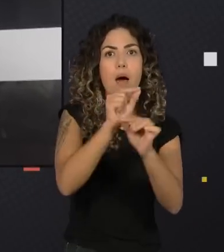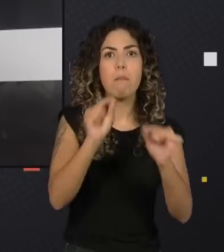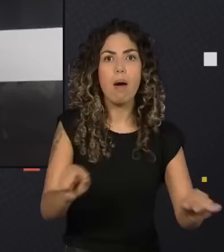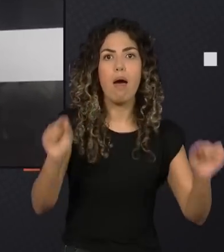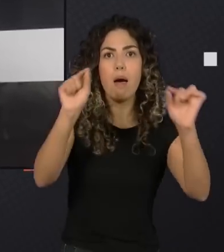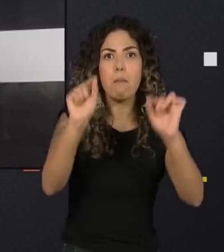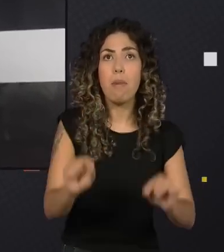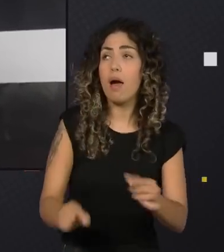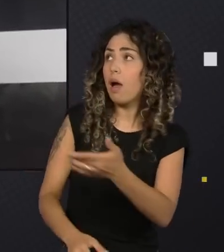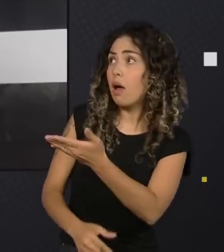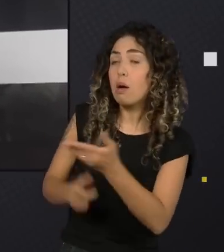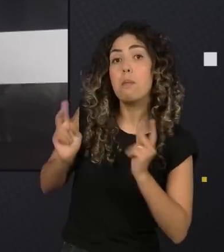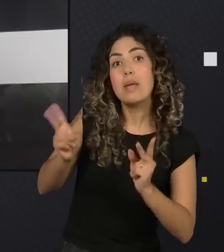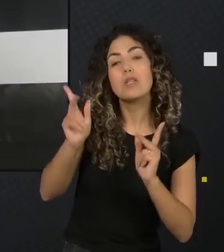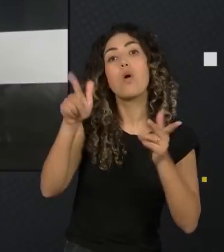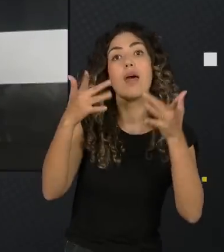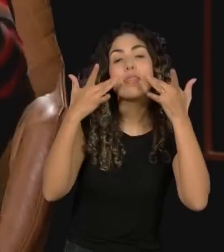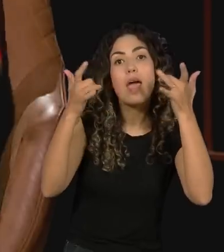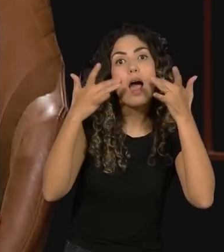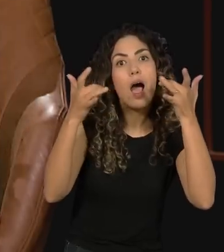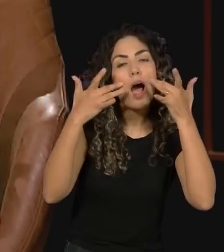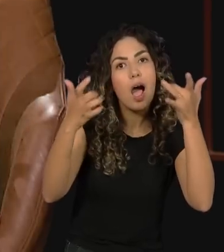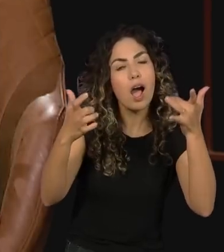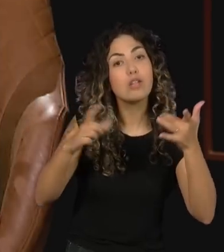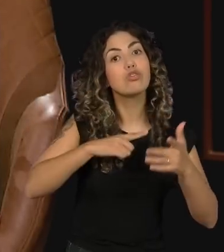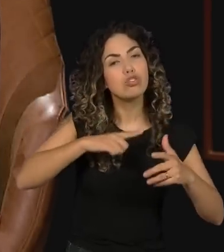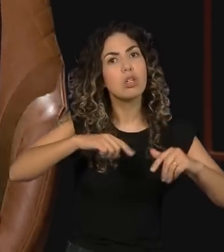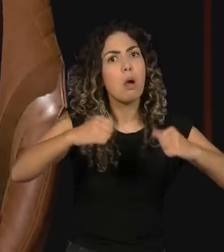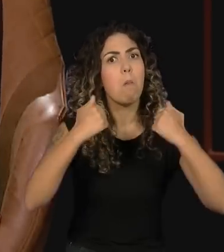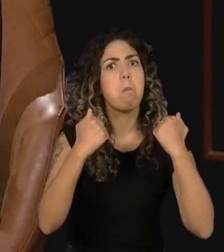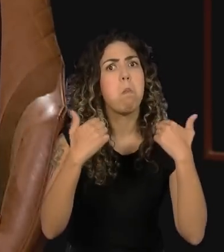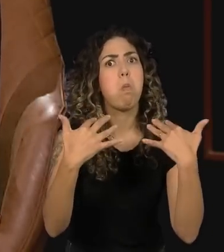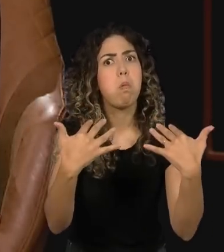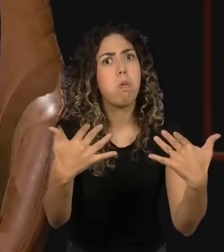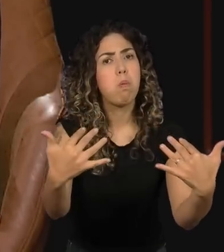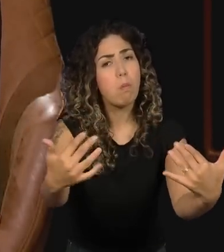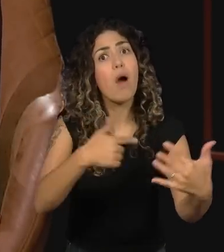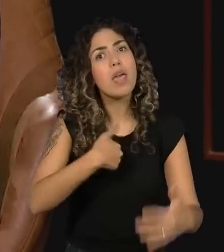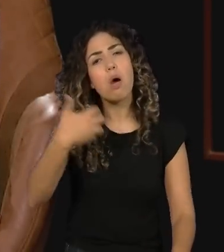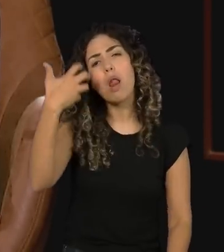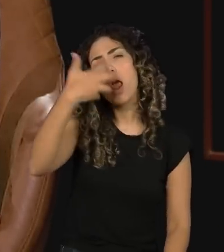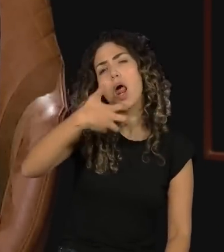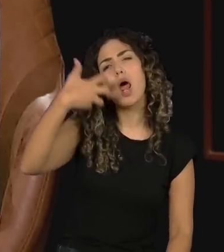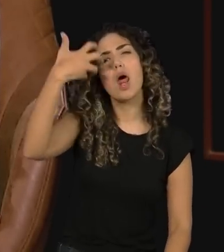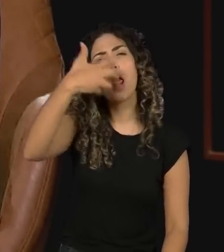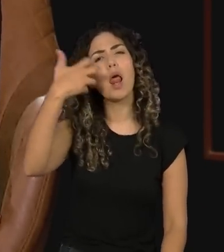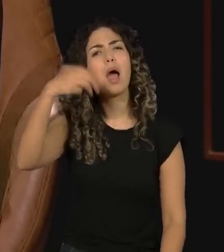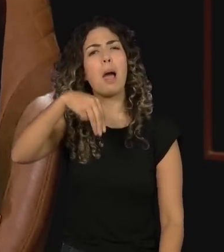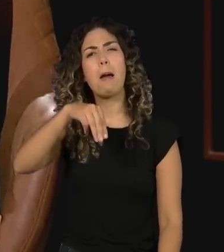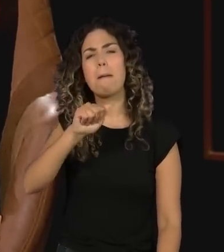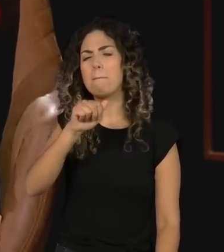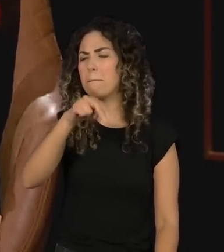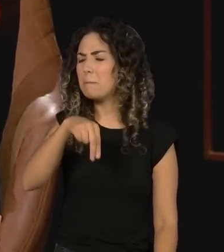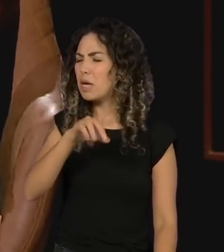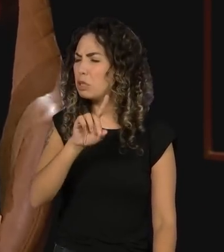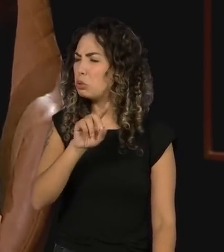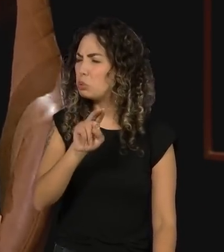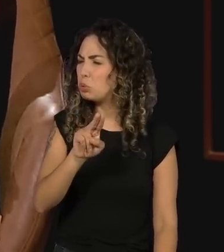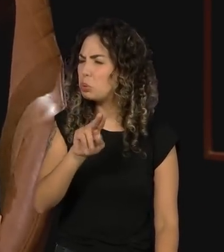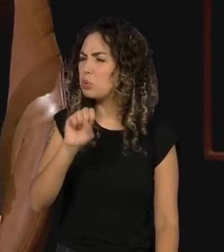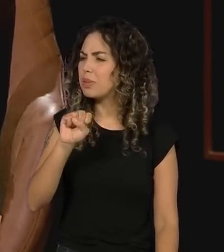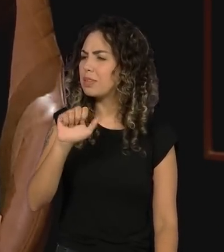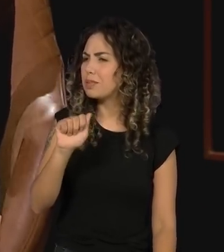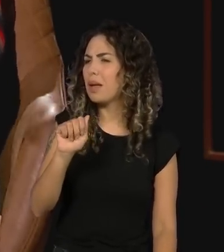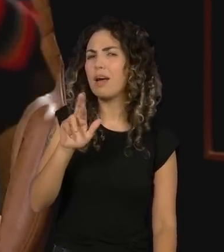Teatro Municipal. A gente apresentava Vila Lobos. Eu cantei Mandu Sarará. Eu não sei se o nome é isso, mas eu lembro eu cantando